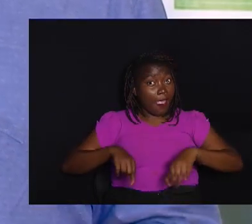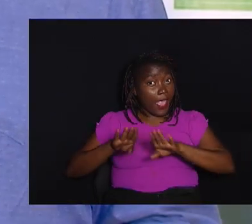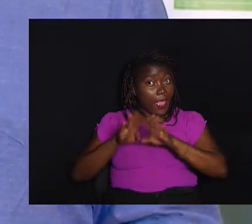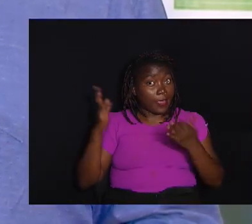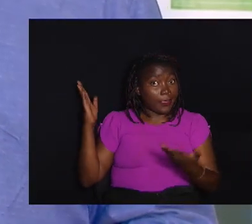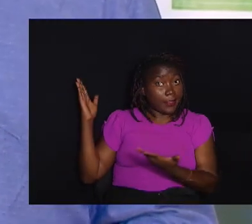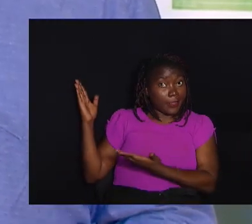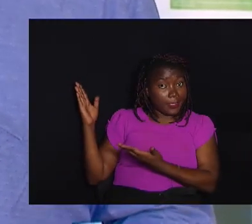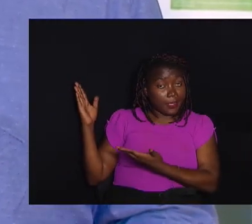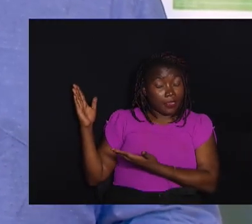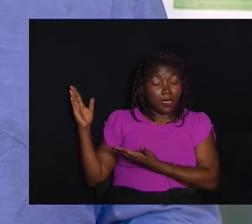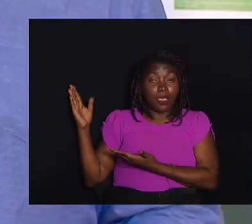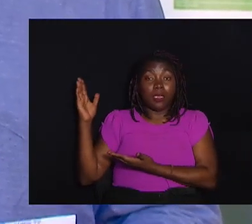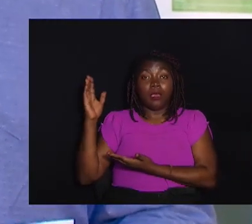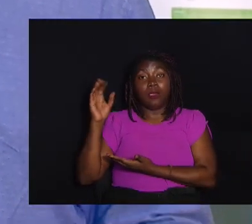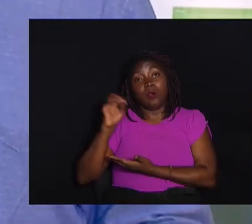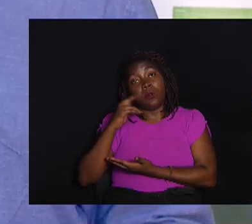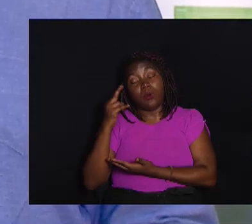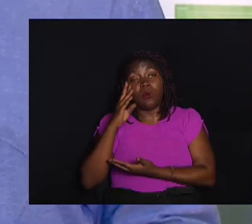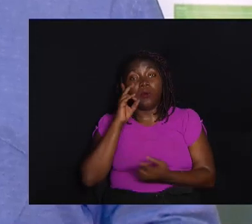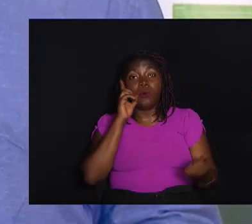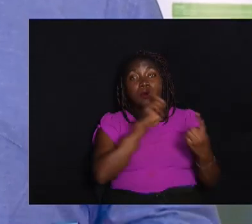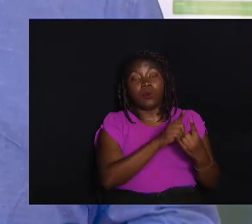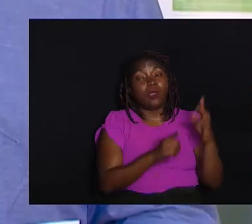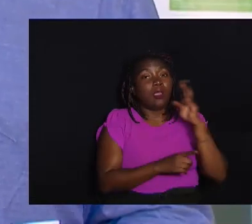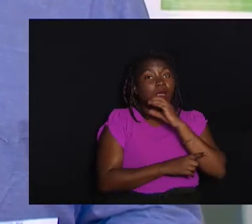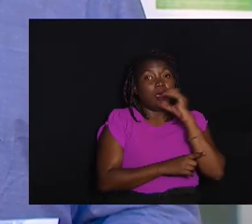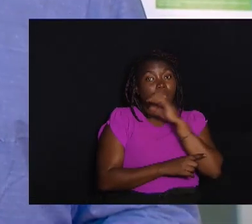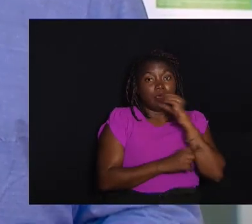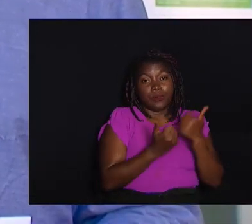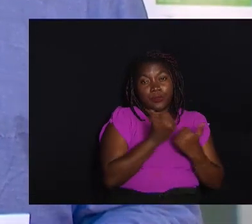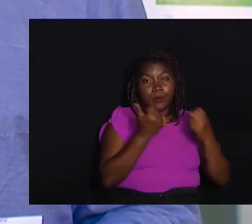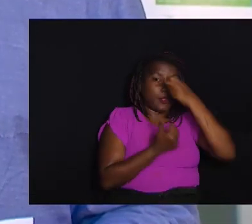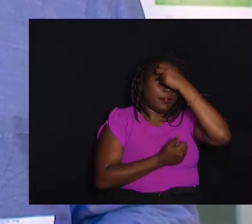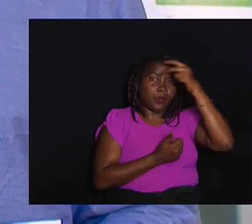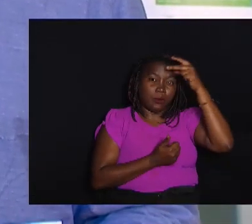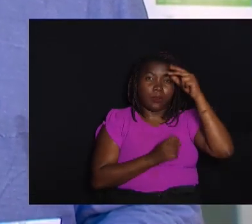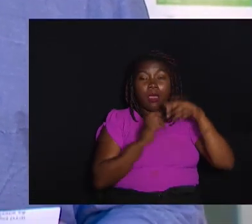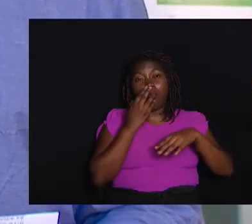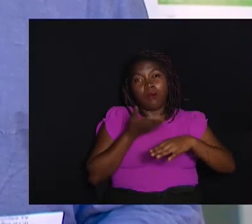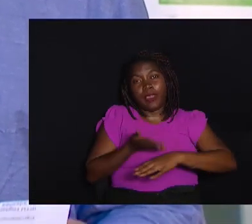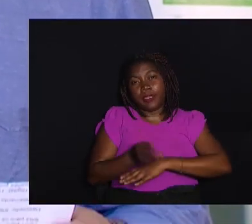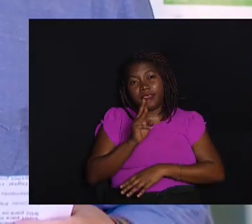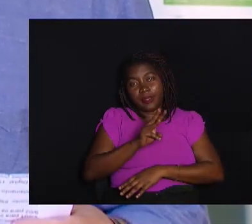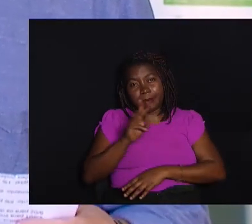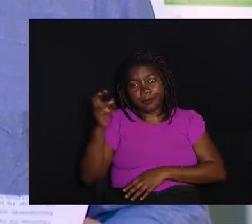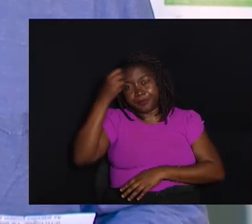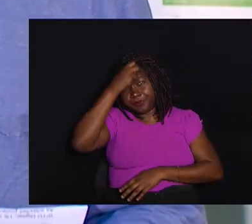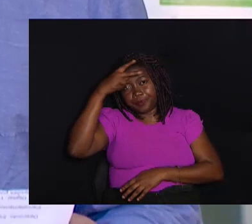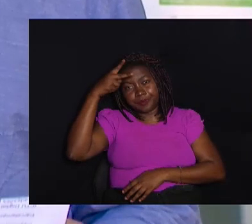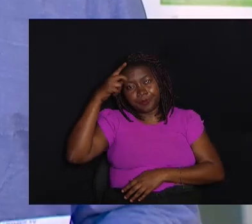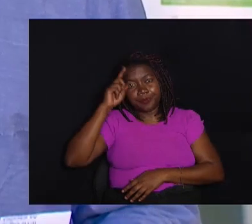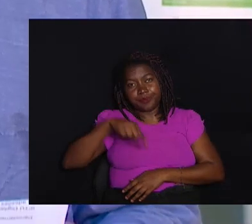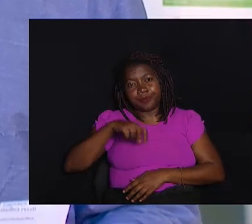algum atendimento dos Agiliza, nas subprefeituras, ou você entra no site da prefeitura, que é